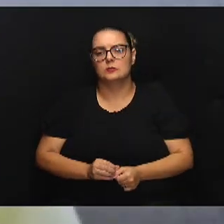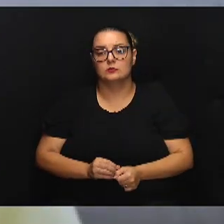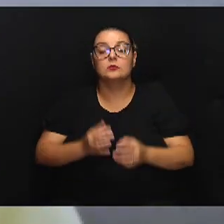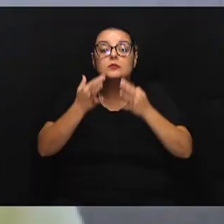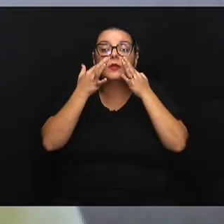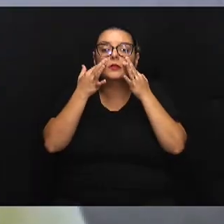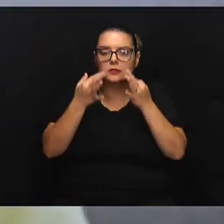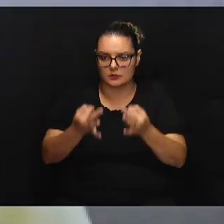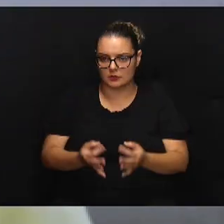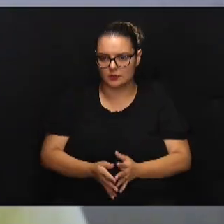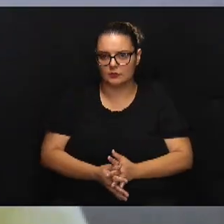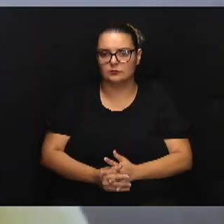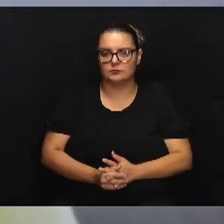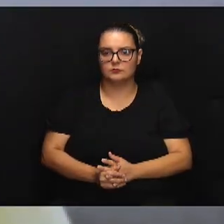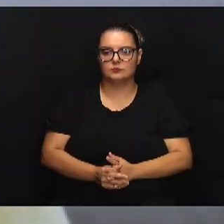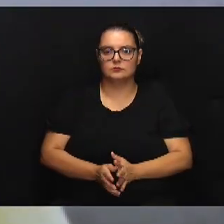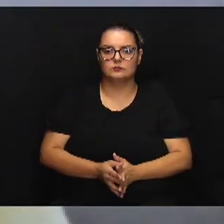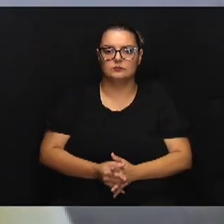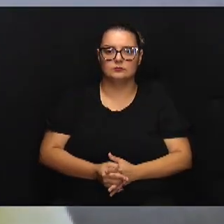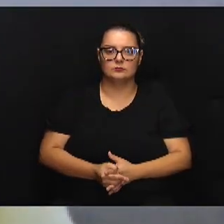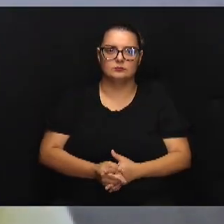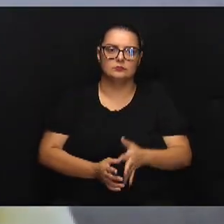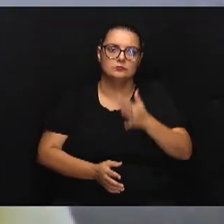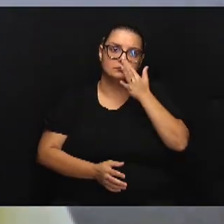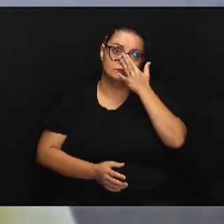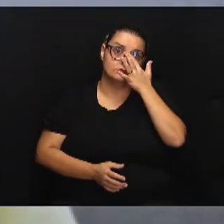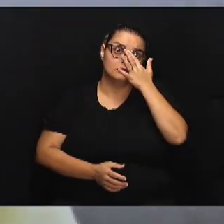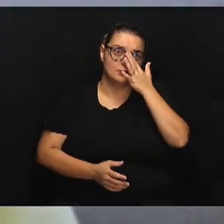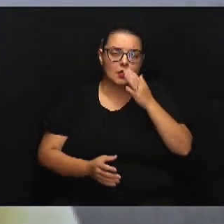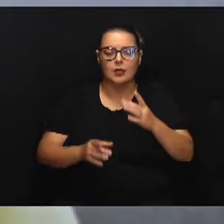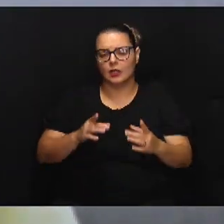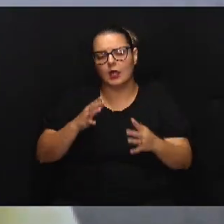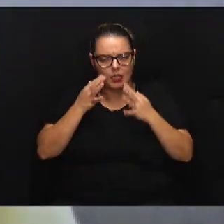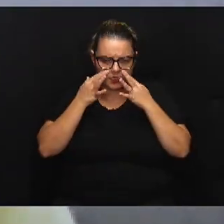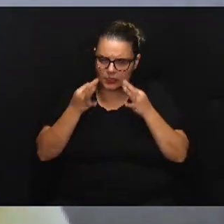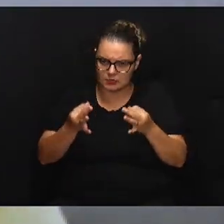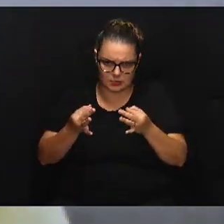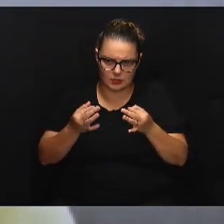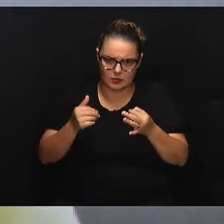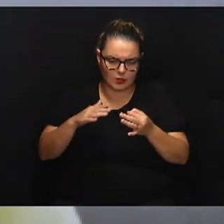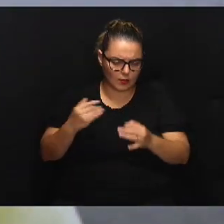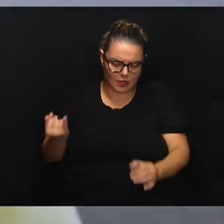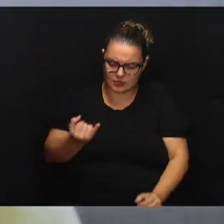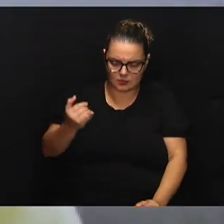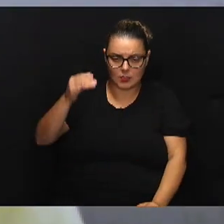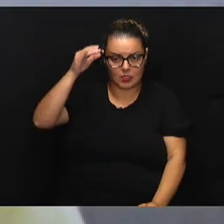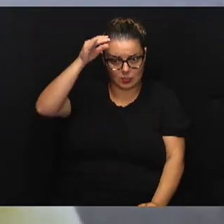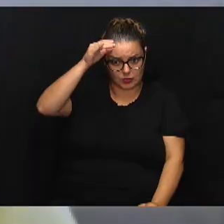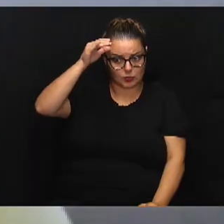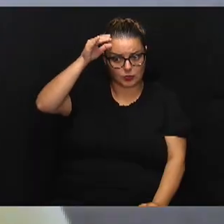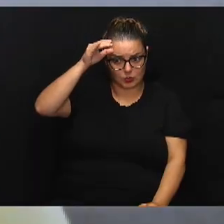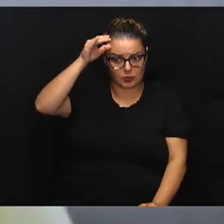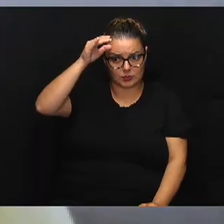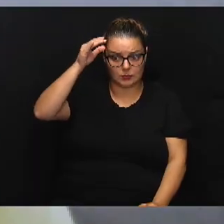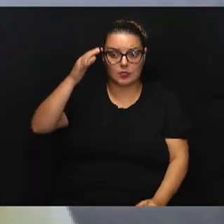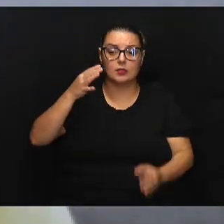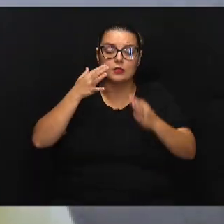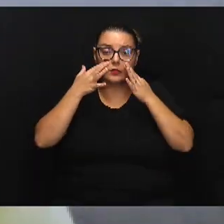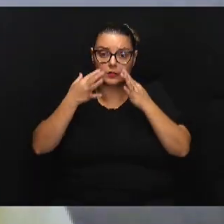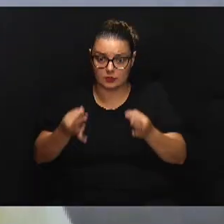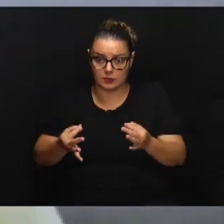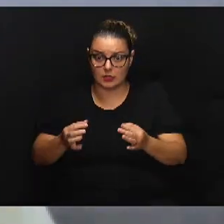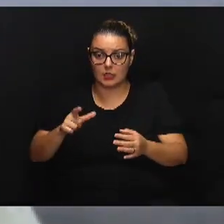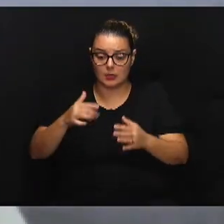atenção. Atenção é o mais rudimentar dos processos cognitivos. Preciso de atenção. Depois que eu